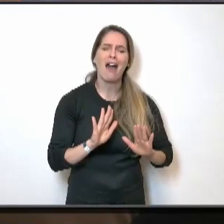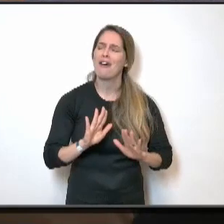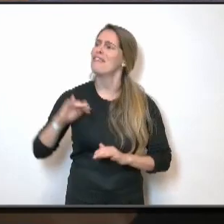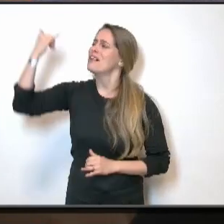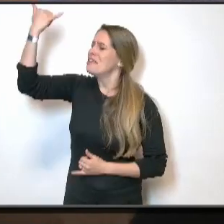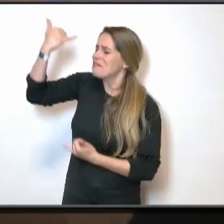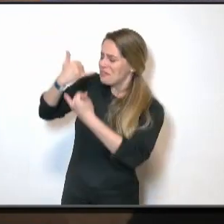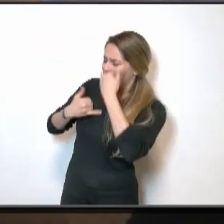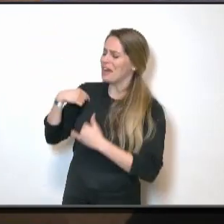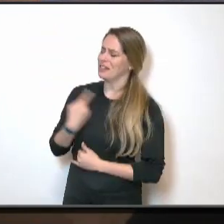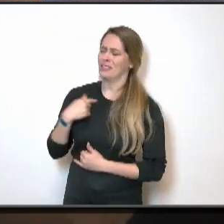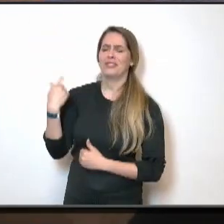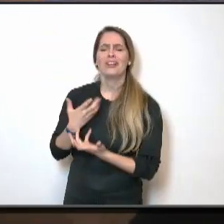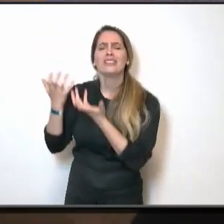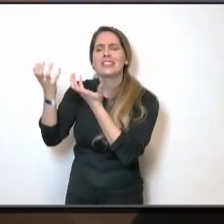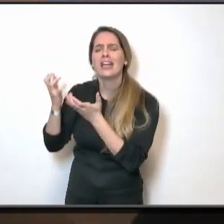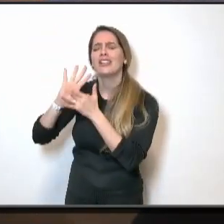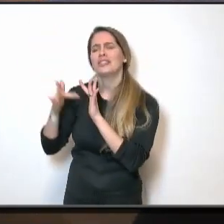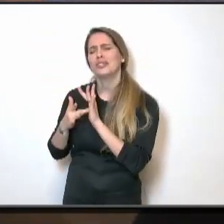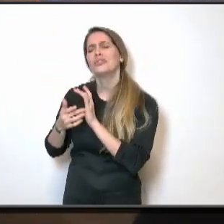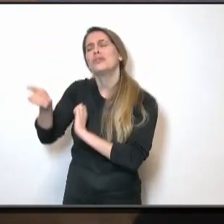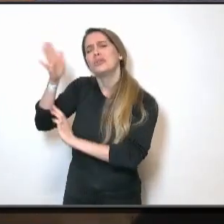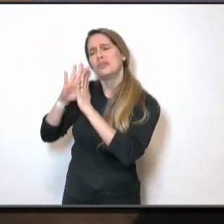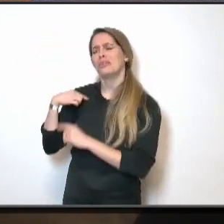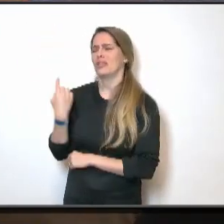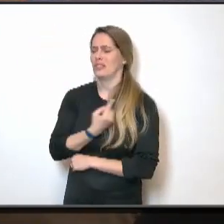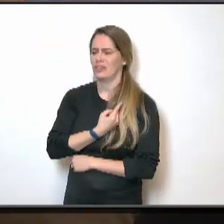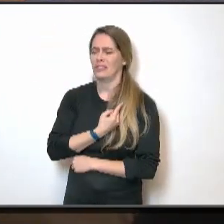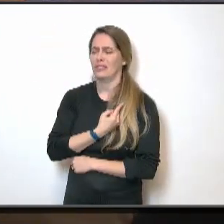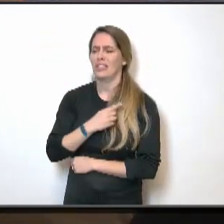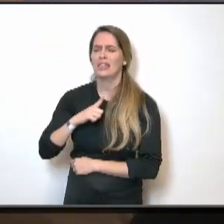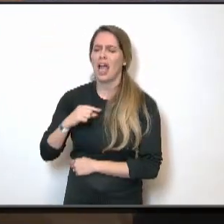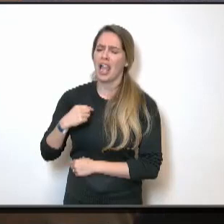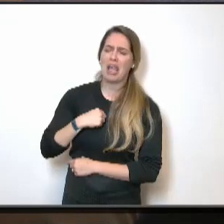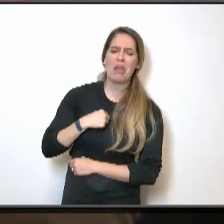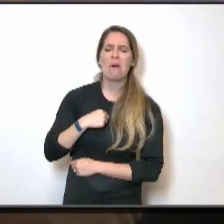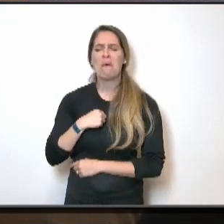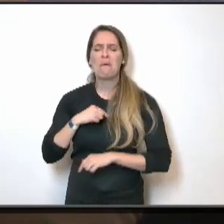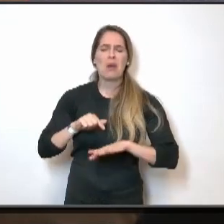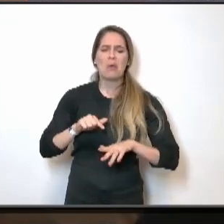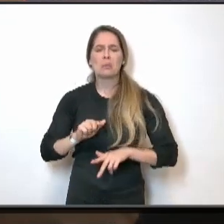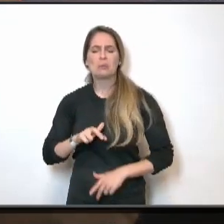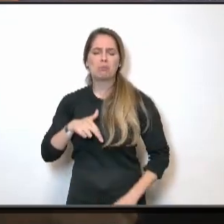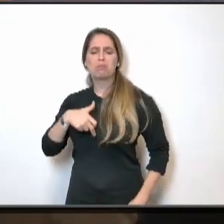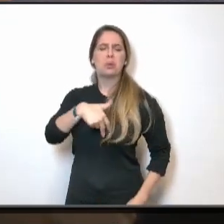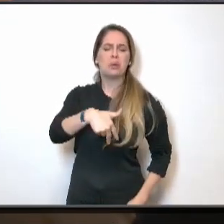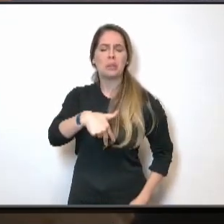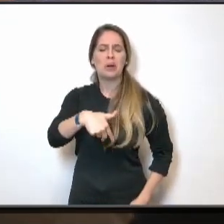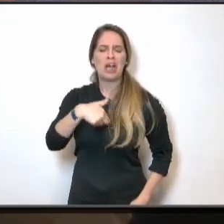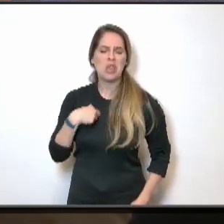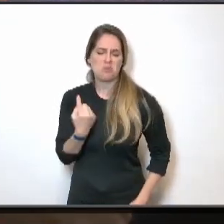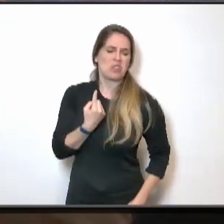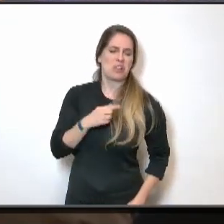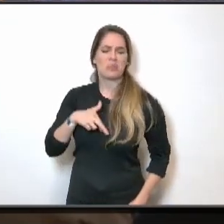voz. Jesus fala conosco. Há um hino antigo que diz que eu não me atrevo a dar jamais um passo sem teu amparo, Cristo